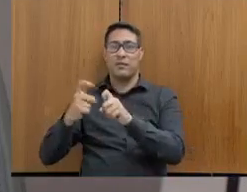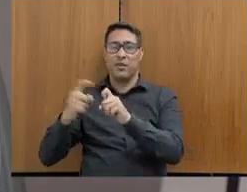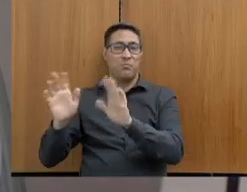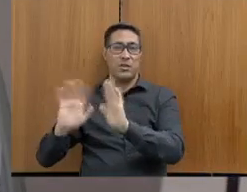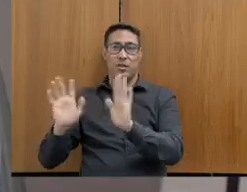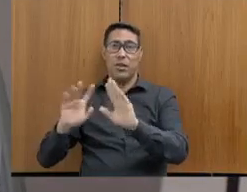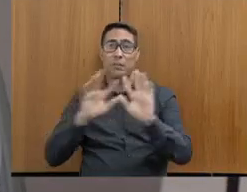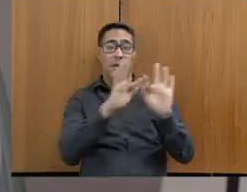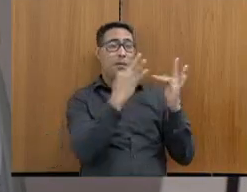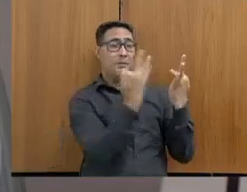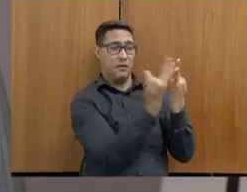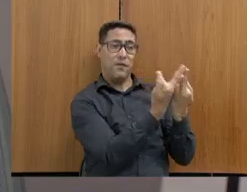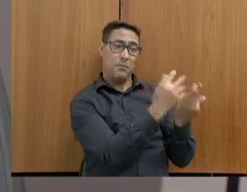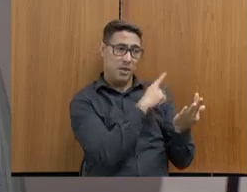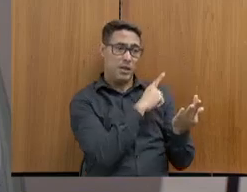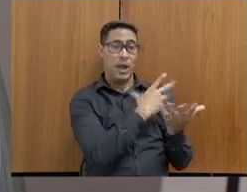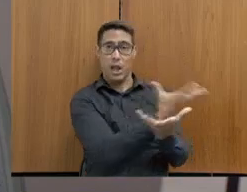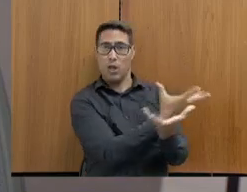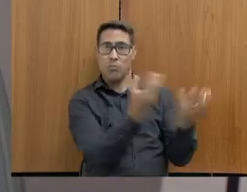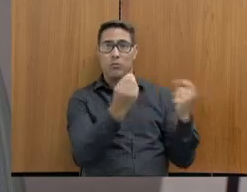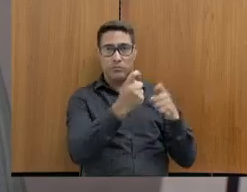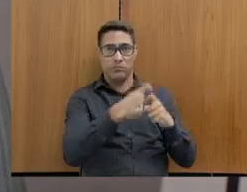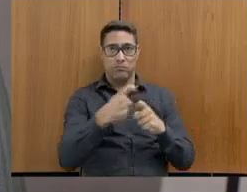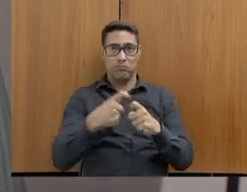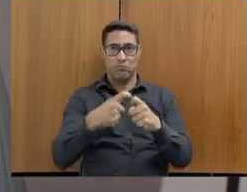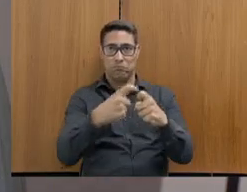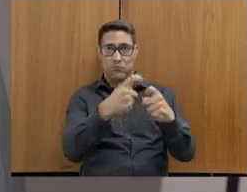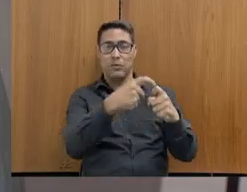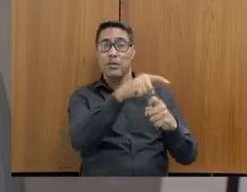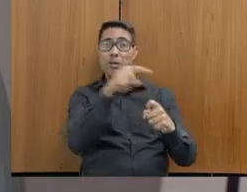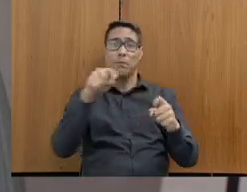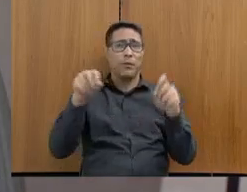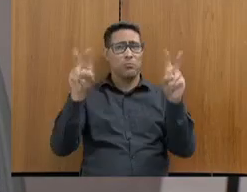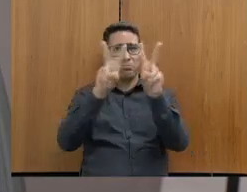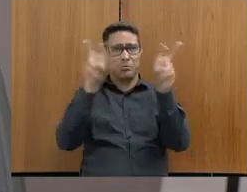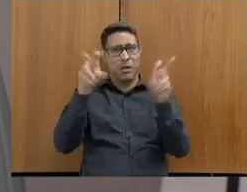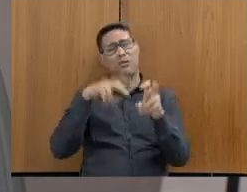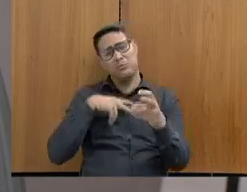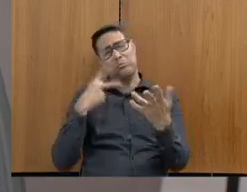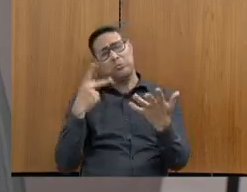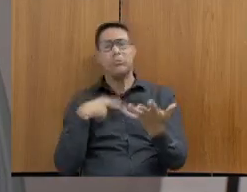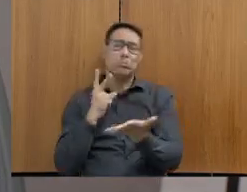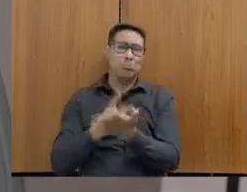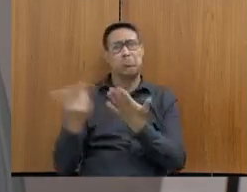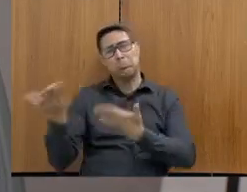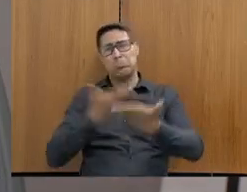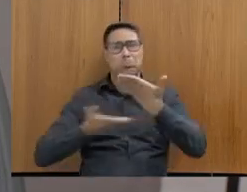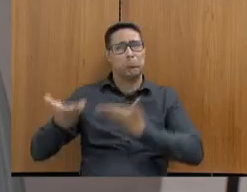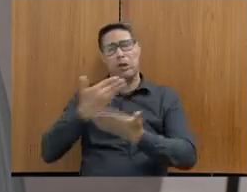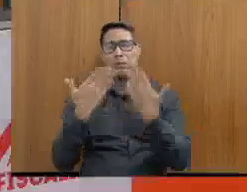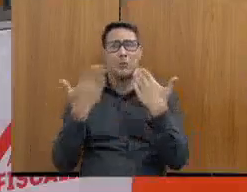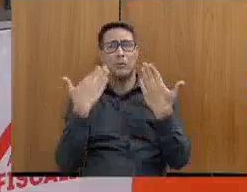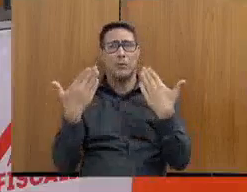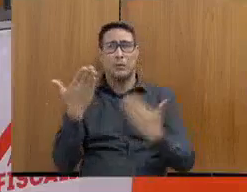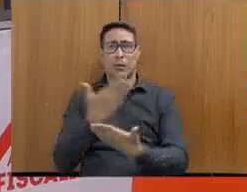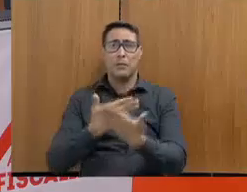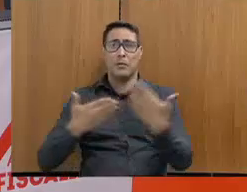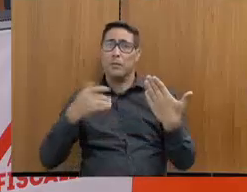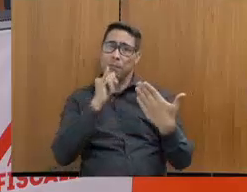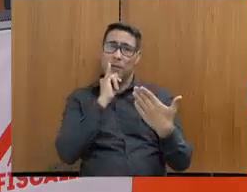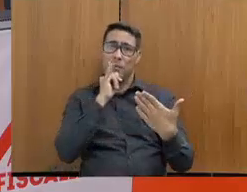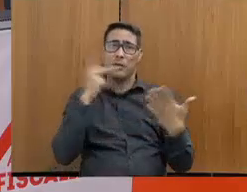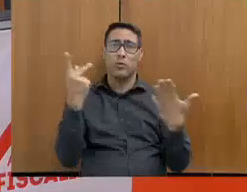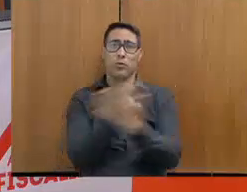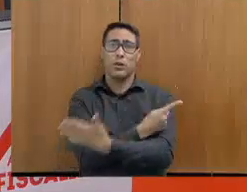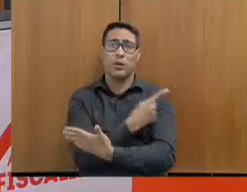acaba né é que a gente é o assunto ele sempre permeia né a situação é pós pandemia